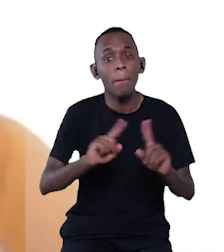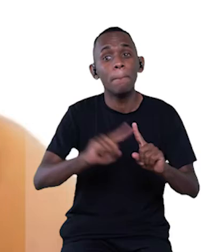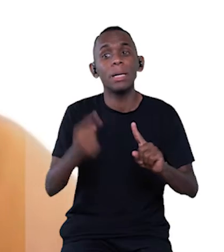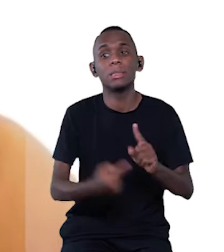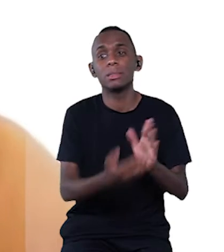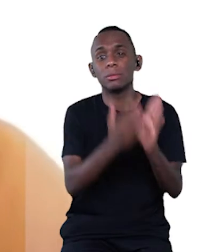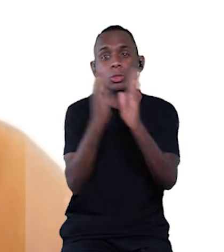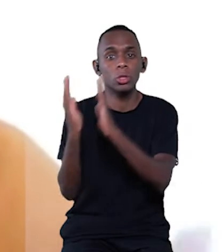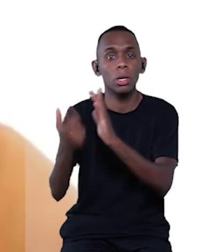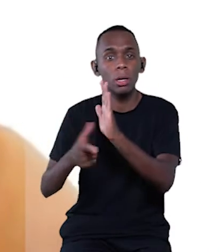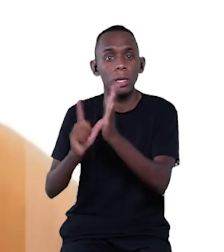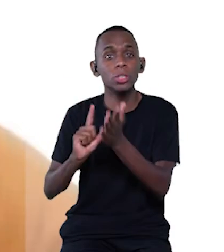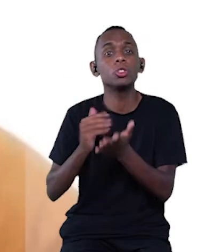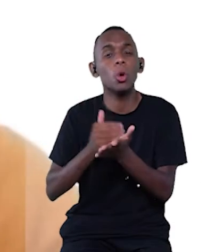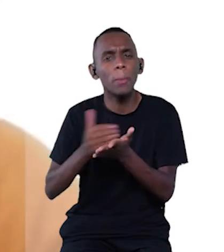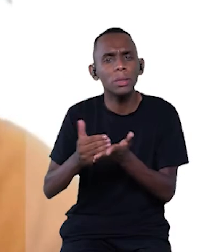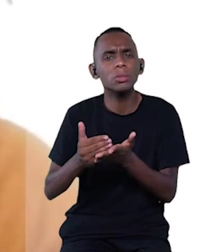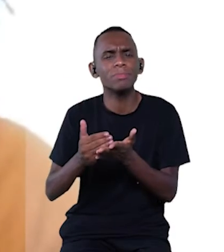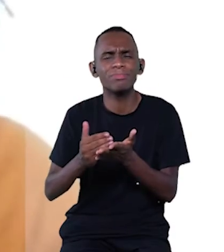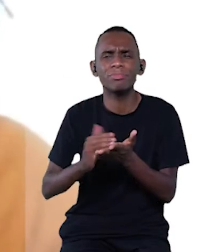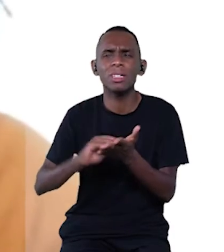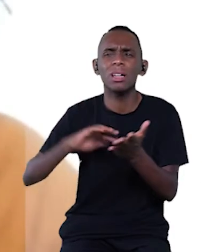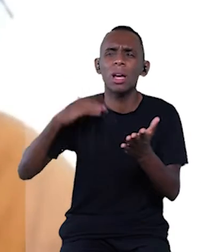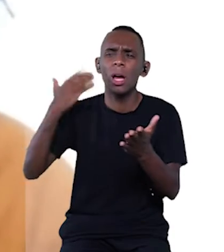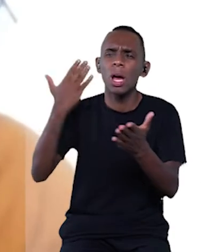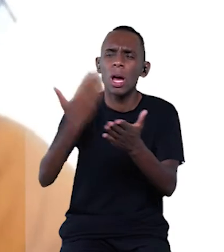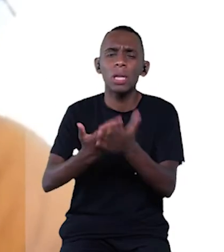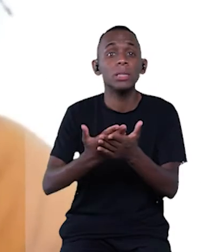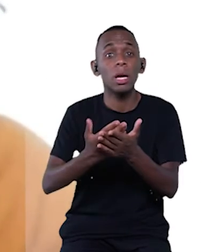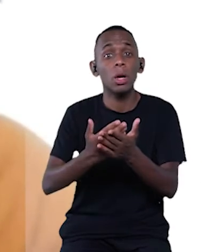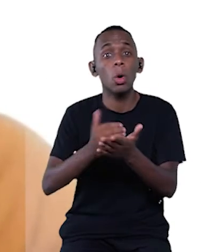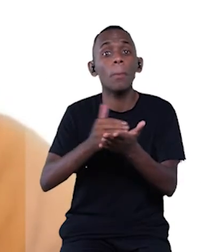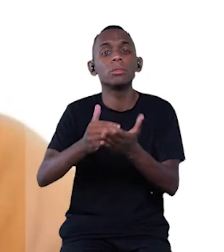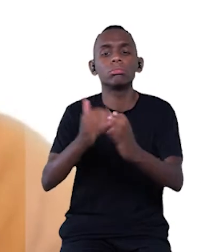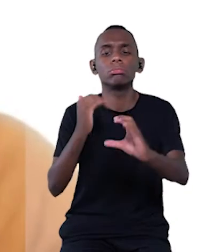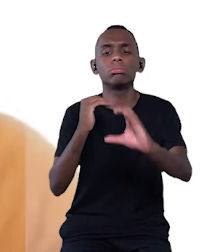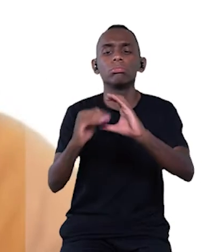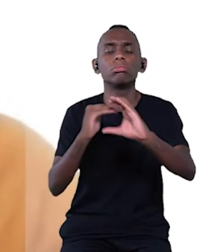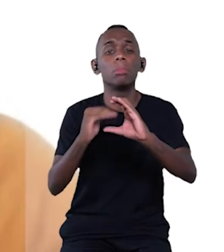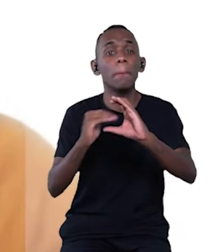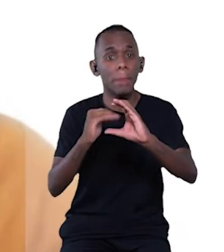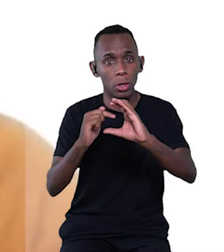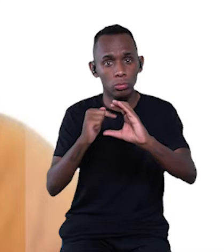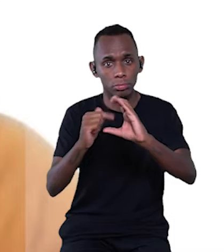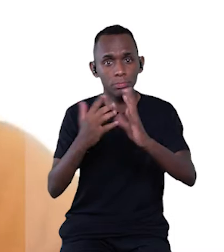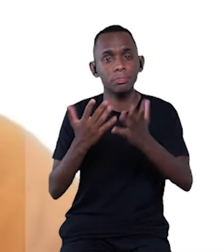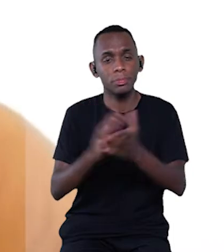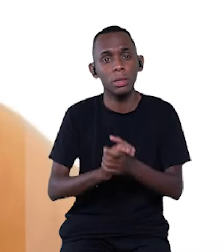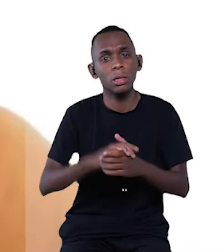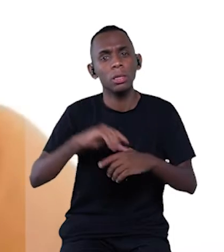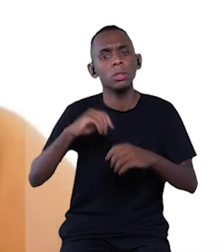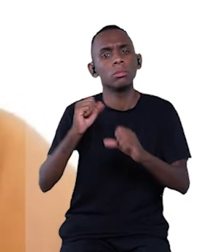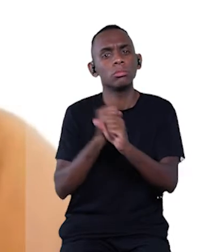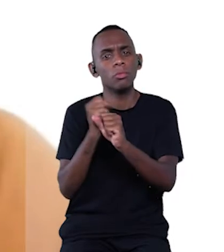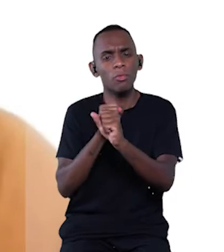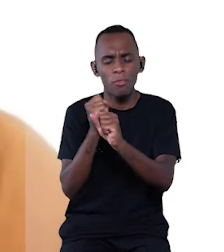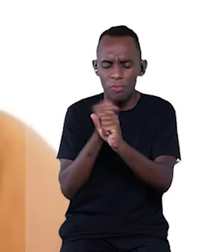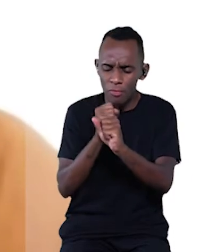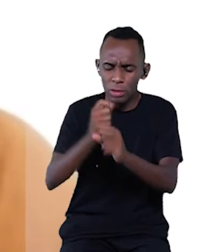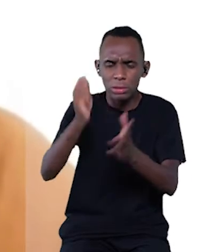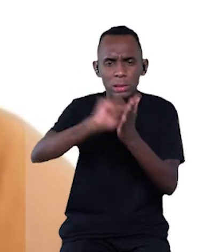As trocas de cartas foram feitas até o surgimento do e-mail, na verdade. Então foram anos